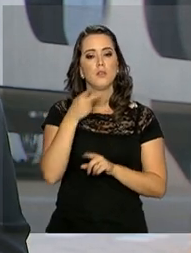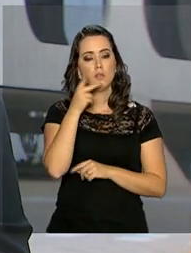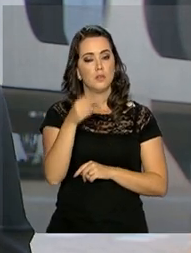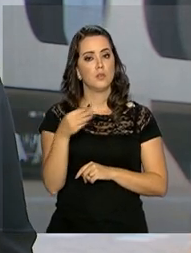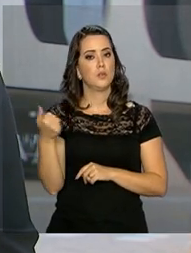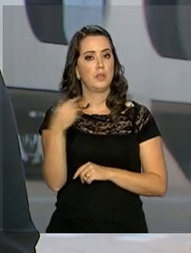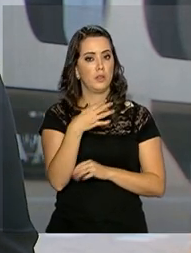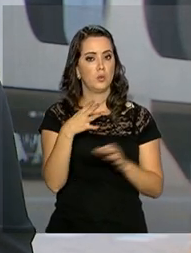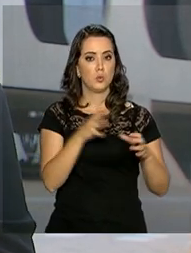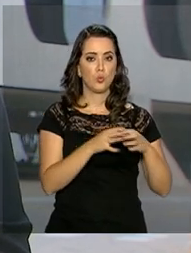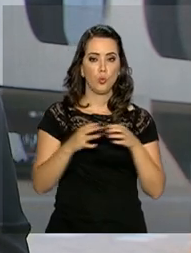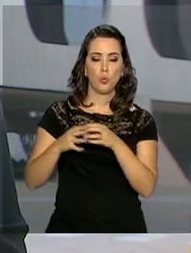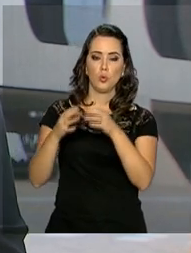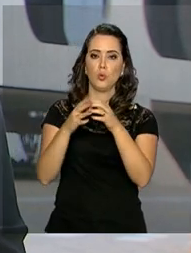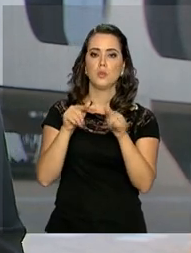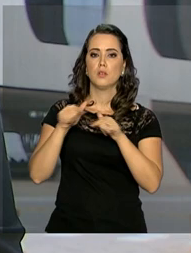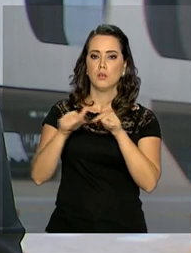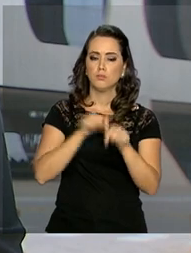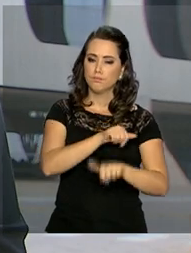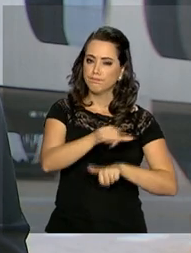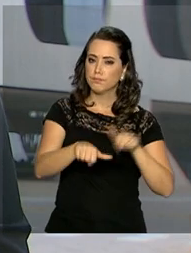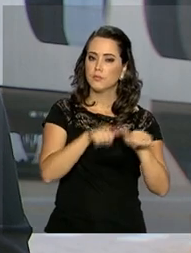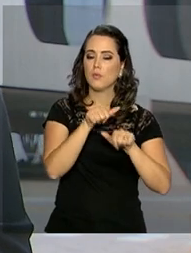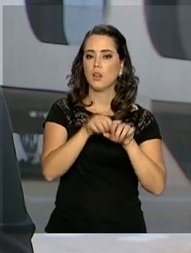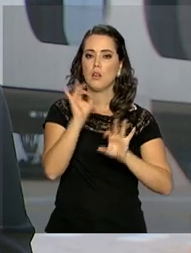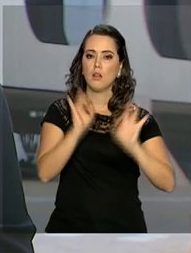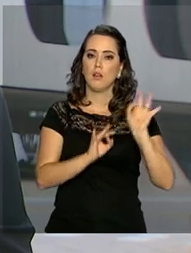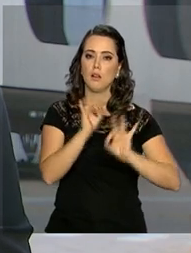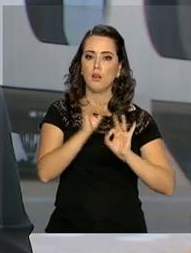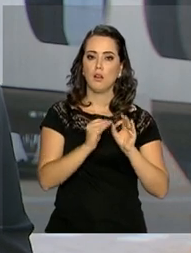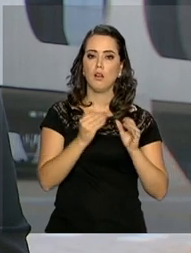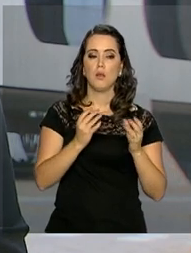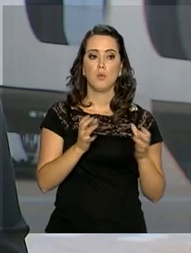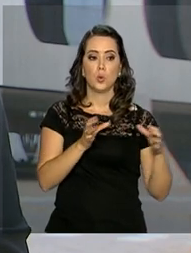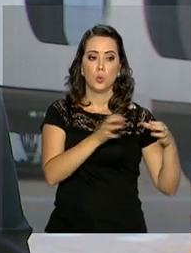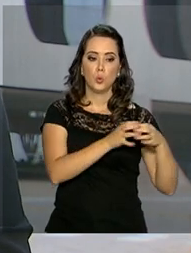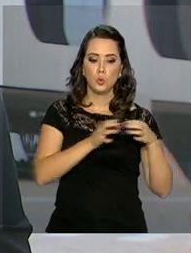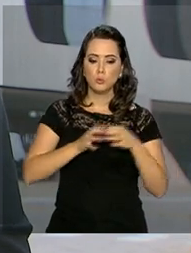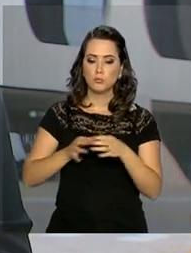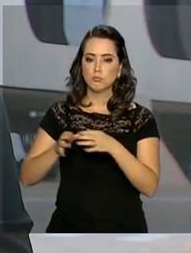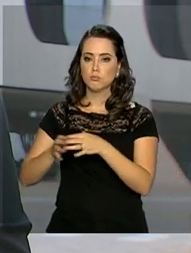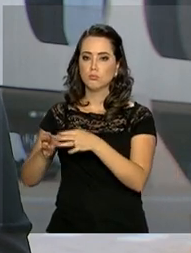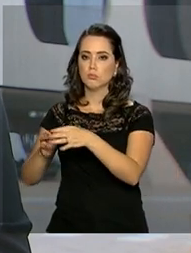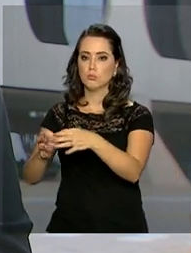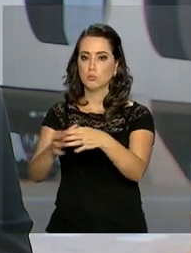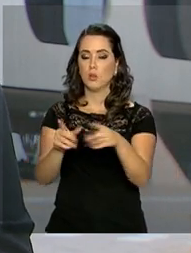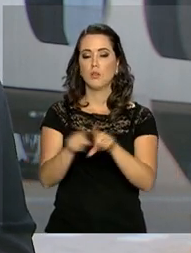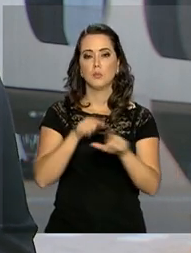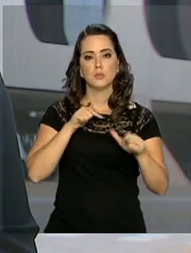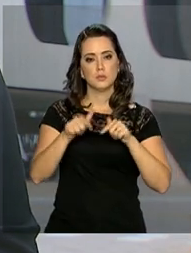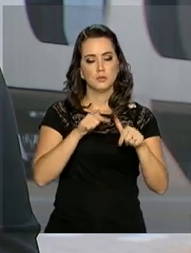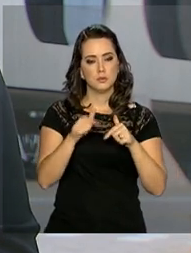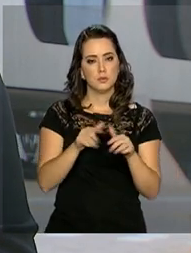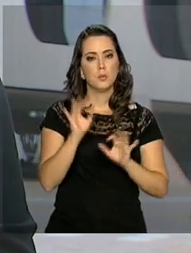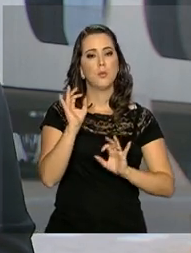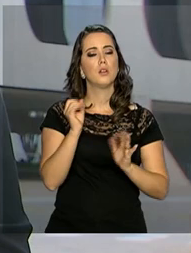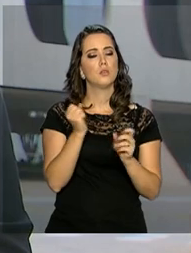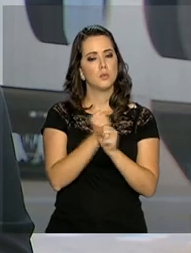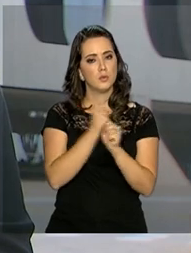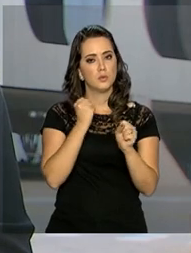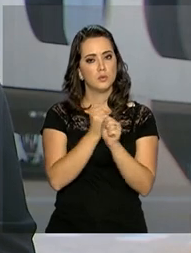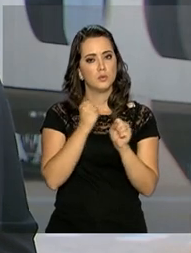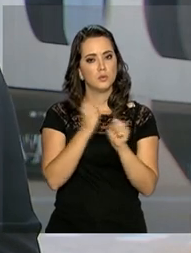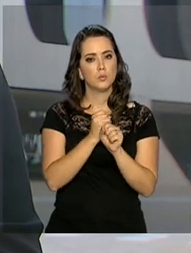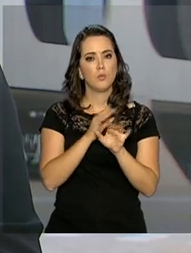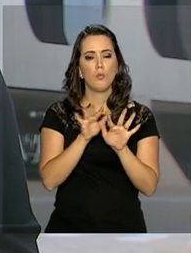no governo de transição e elaboram projetos para cada pasta. Ele também informou que estão trabalhando para construir uma estrutura